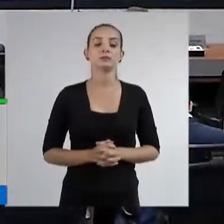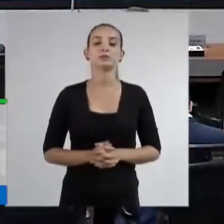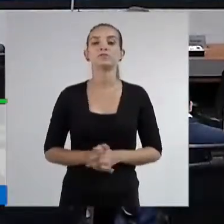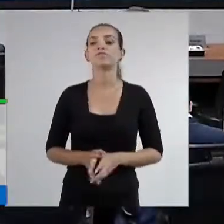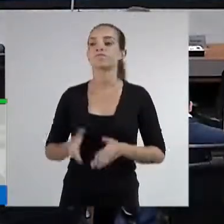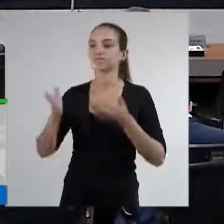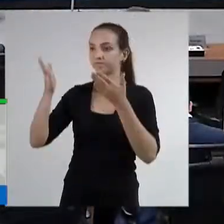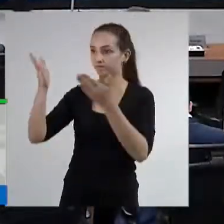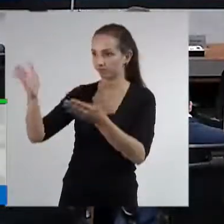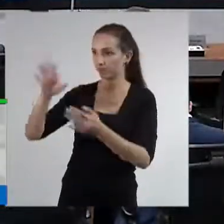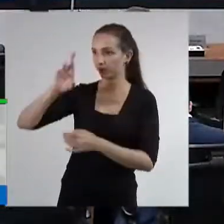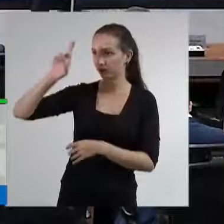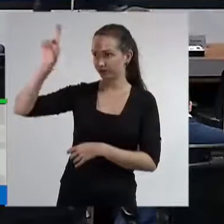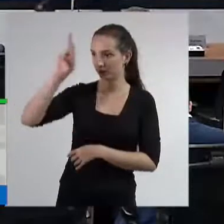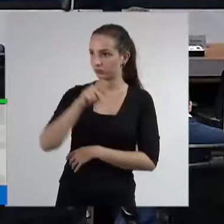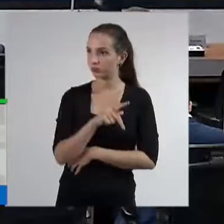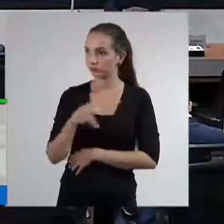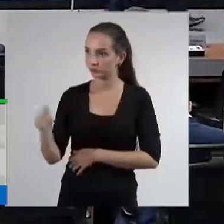Senhor presidente,